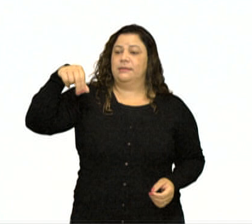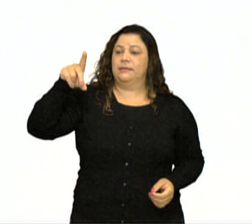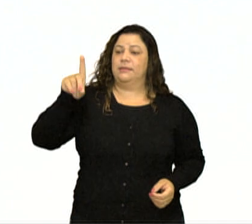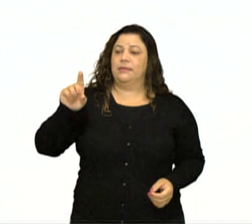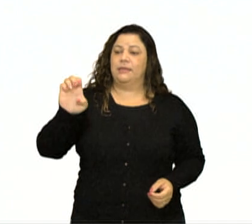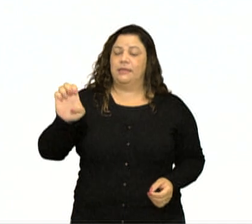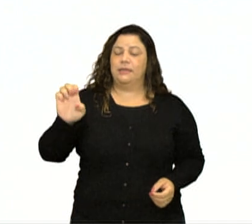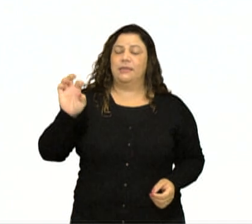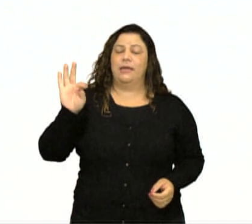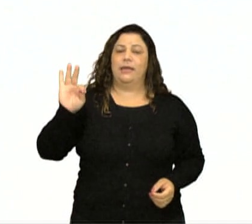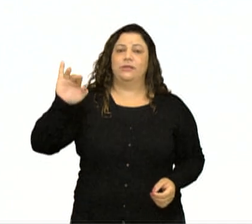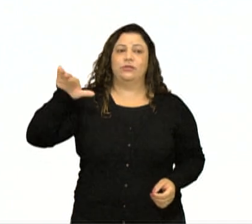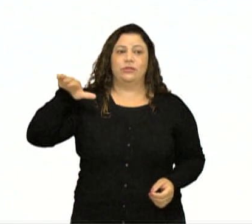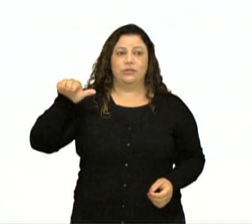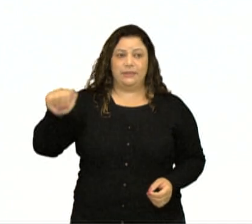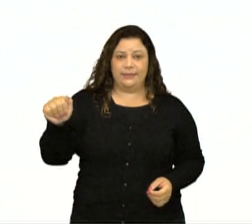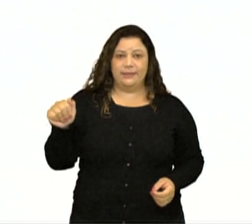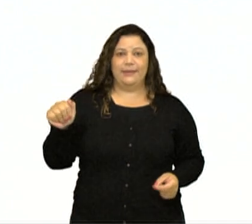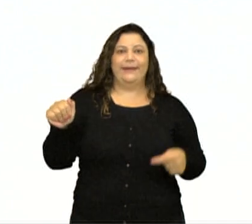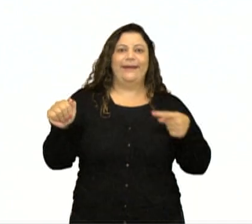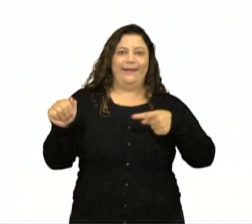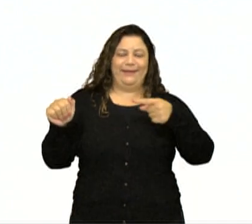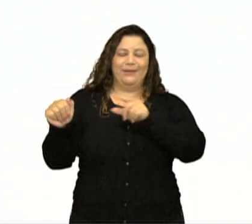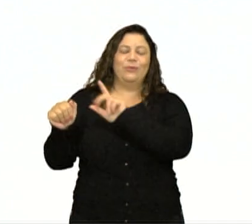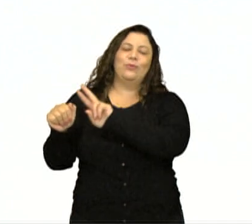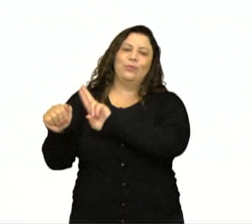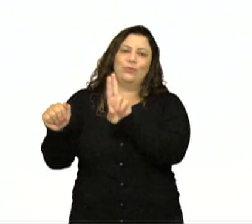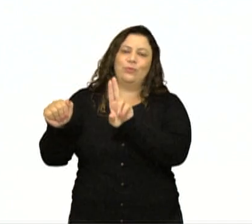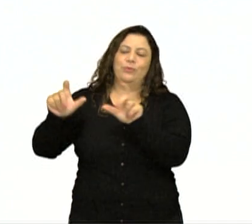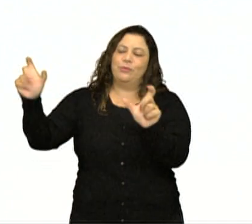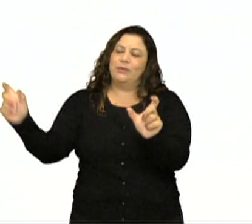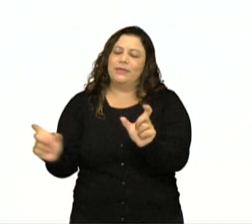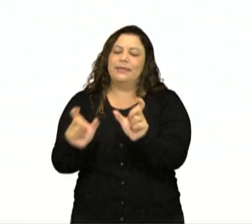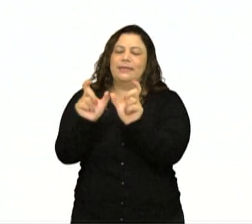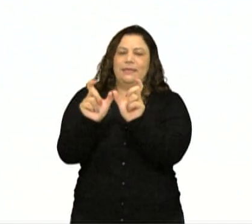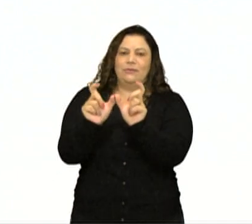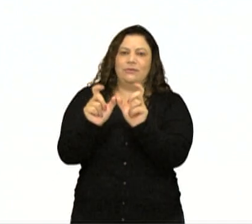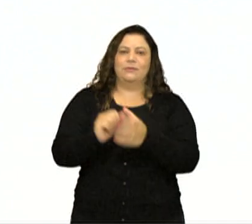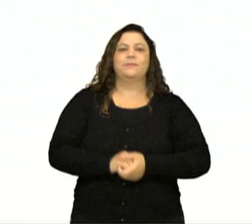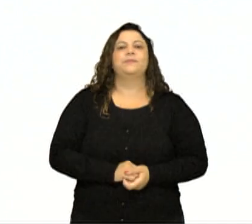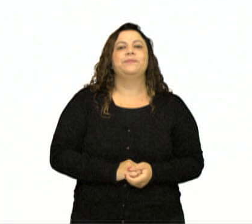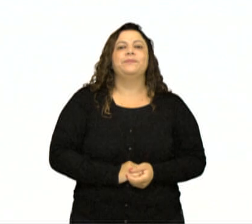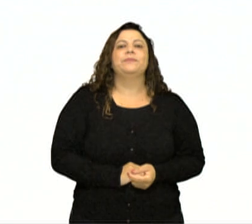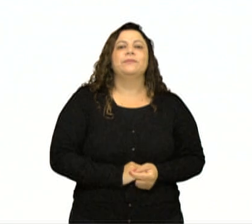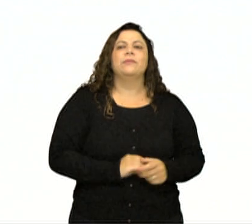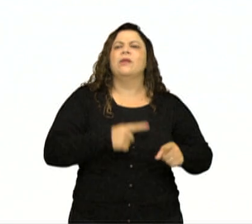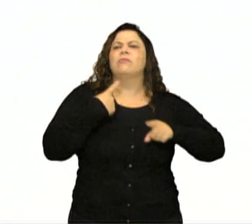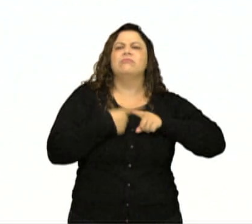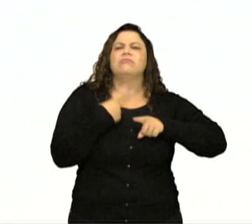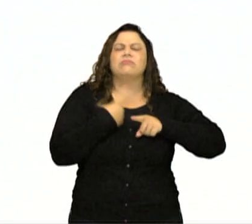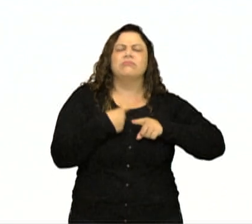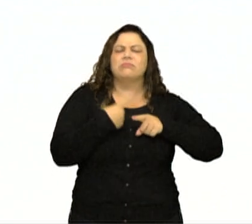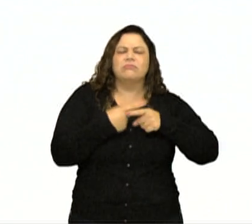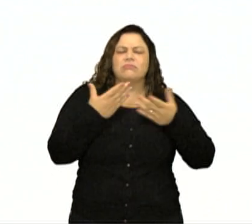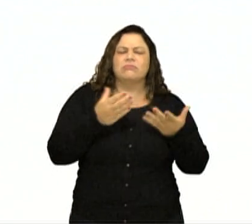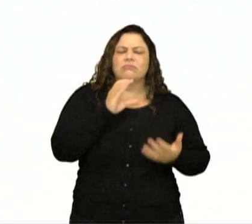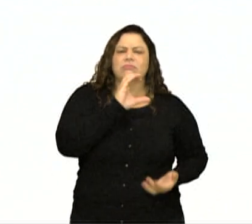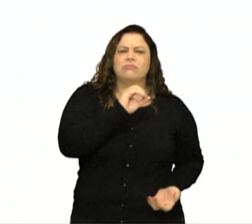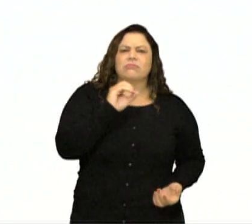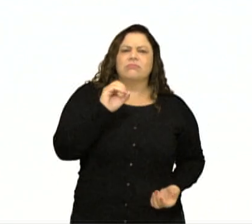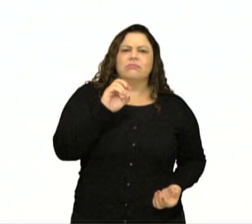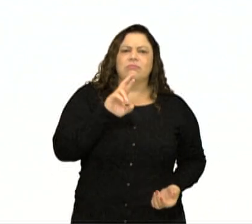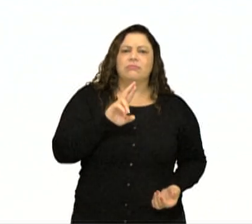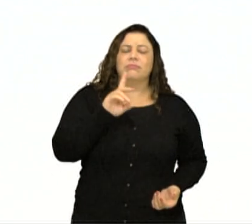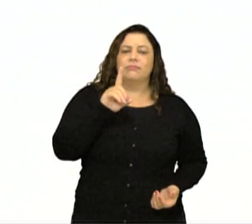oração coordenada sindética, por isso ela leva esse nome, pela conjunção. E retomando, por que elas são coordenadas? Porque